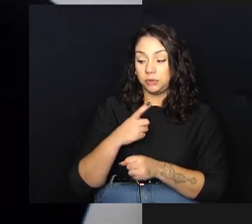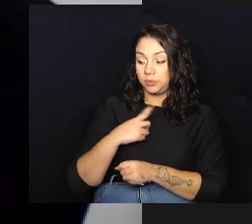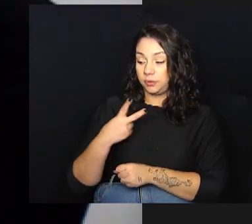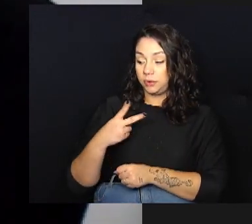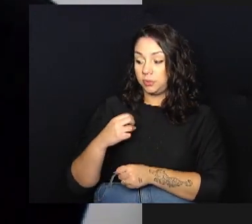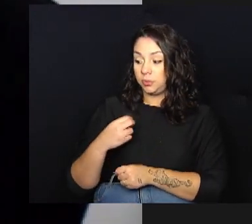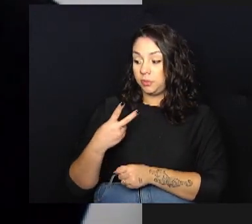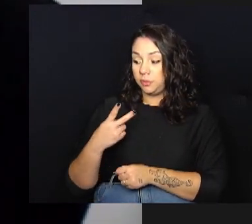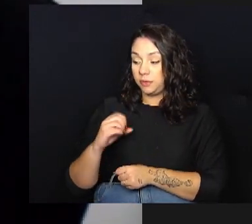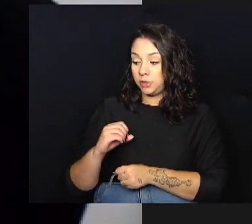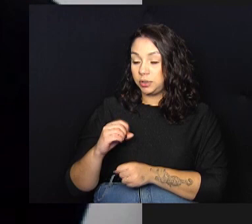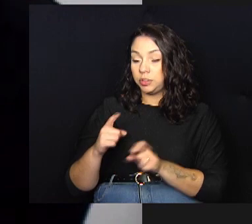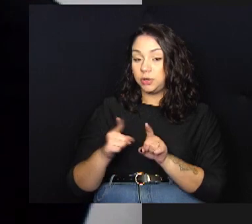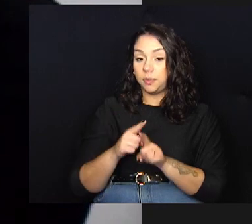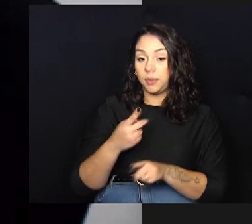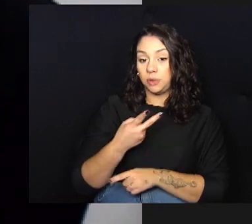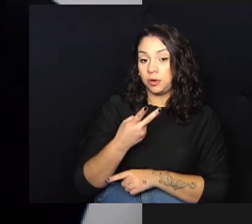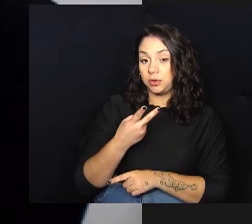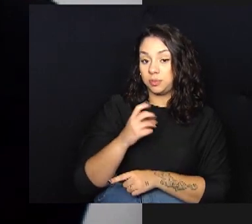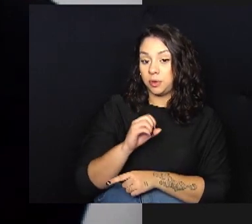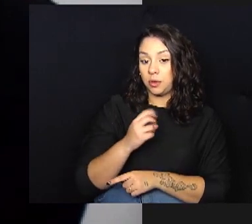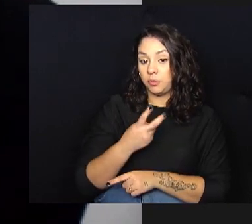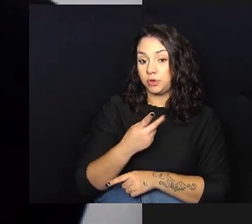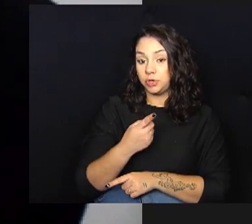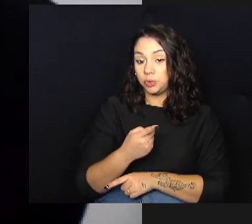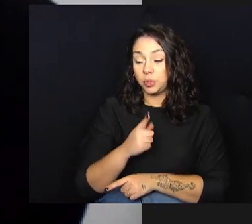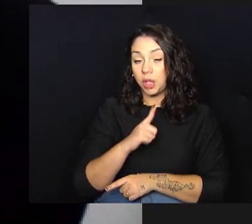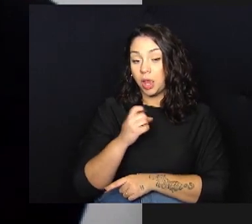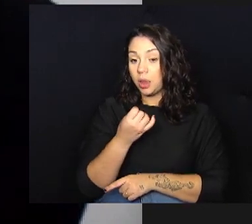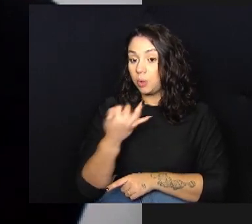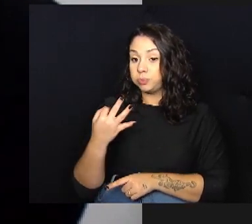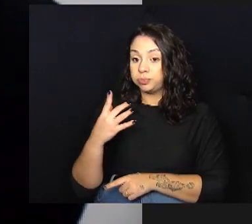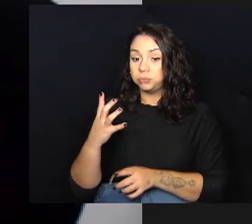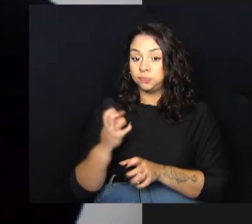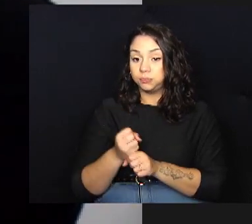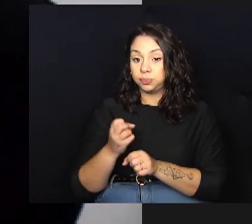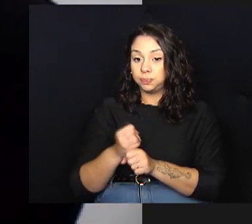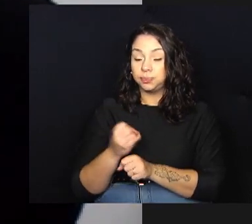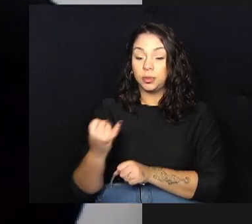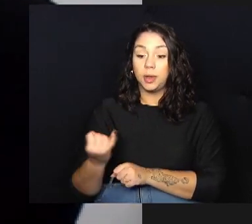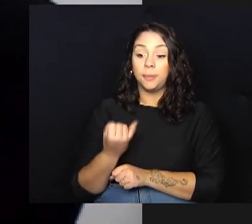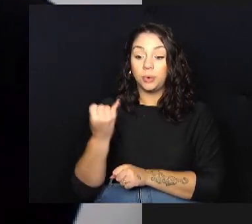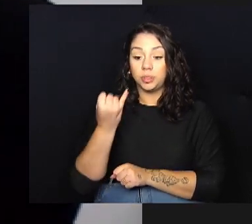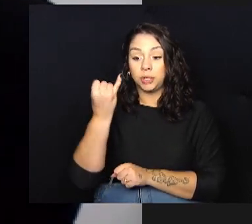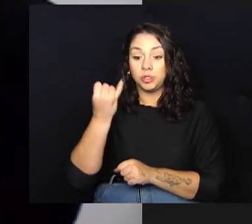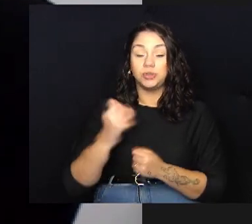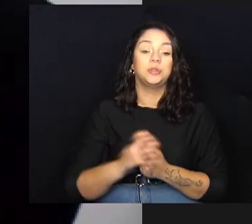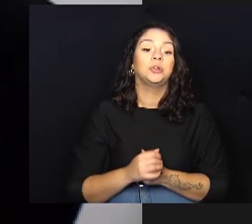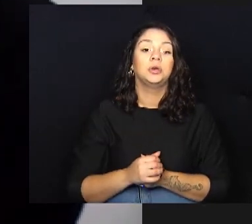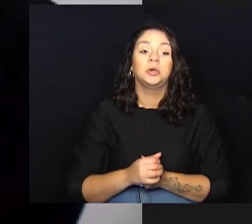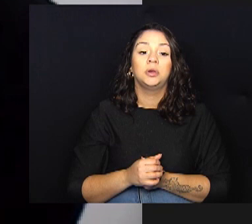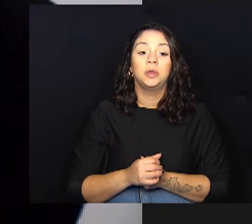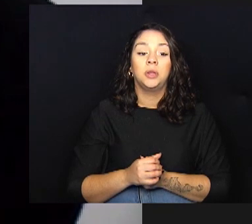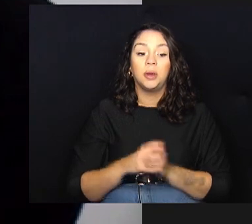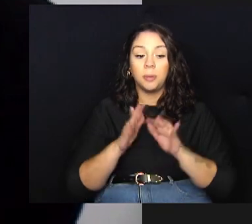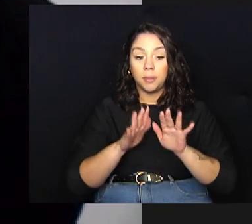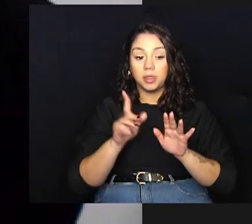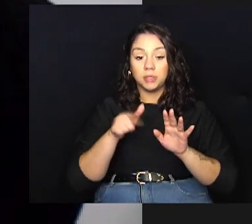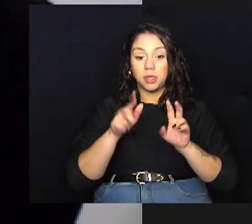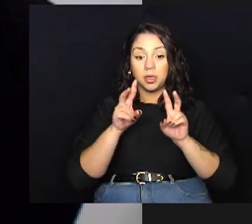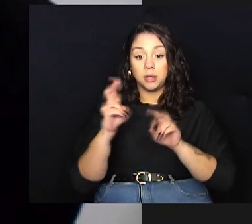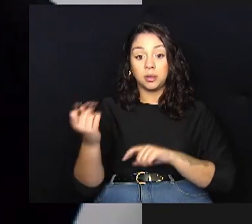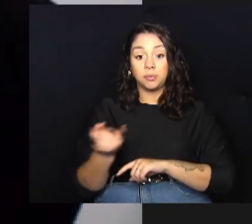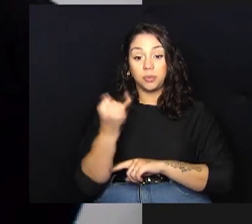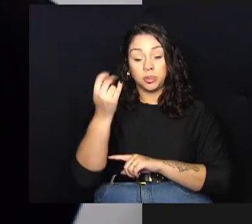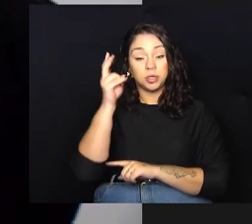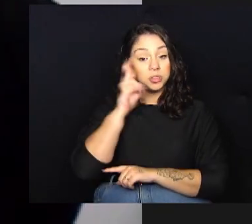2021 onde esses números foram importantes né mas o que é relevante a gente lembrar